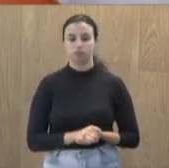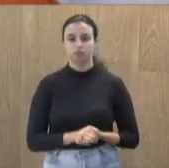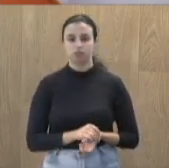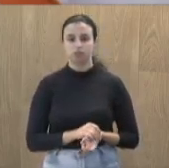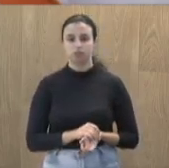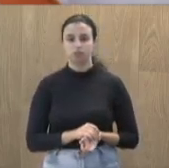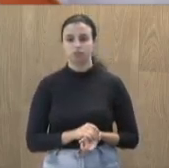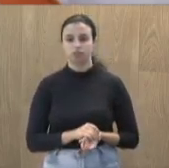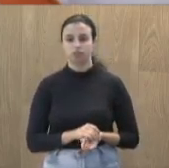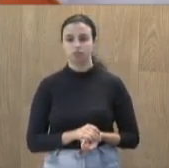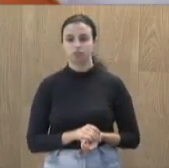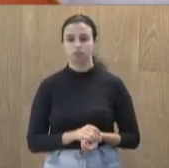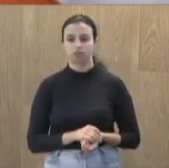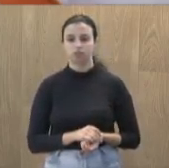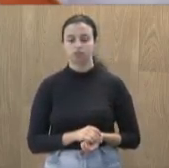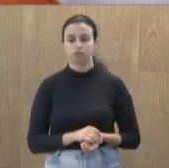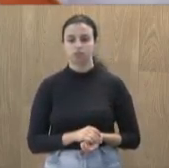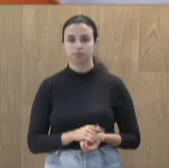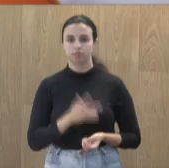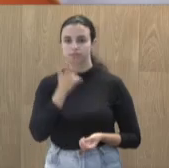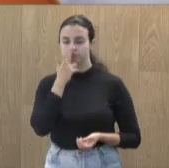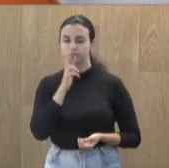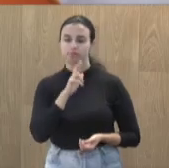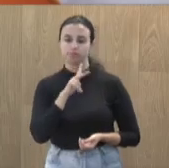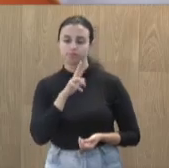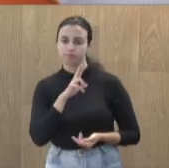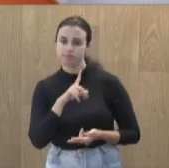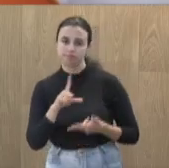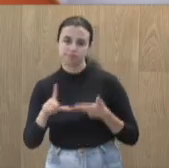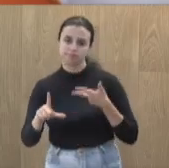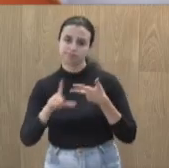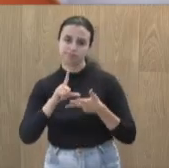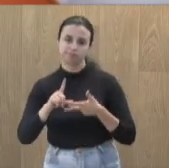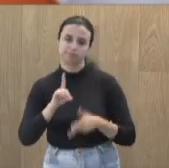Ela está virando um tanto de coisa, menos o Parlamento Municipal de Divinópolis.